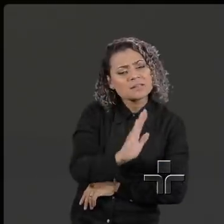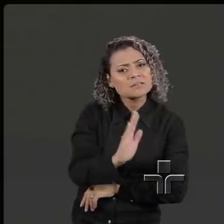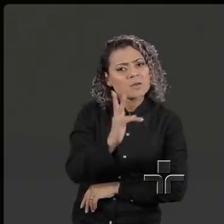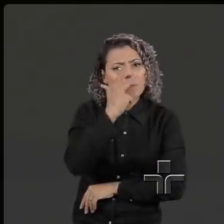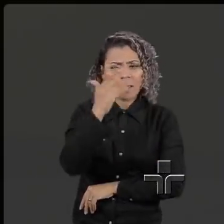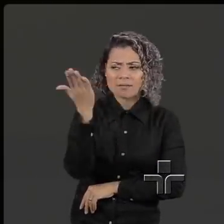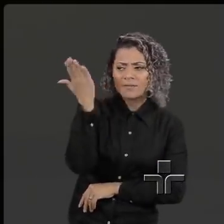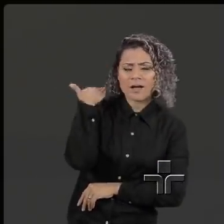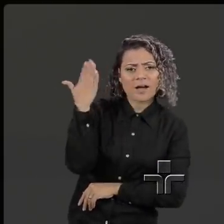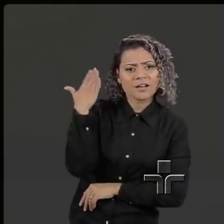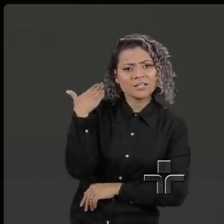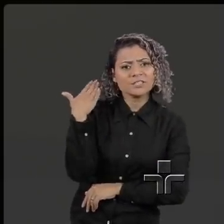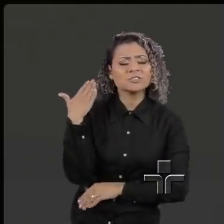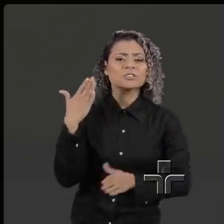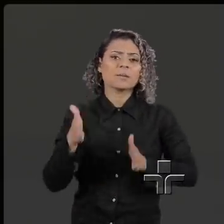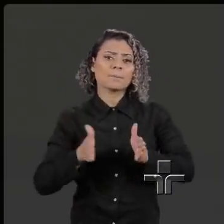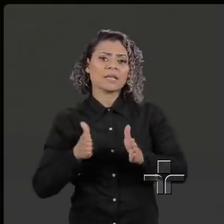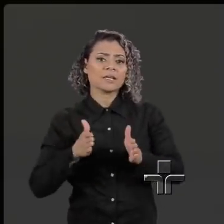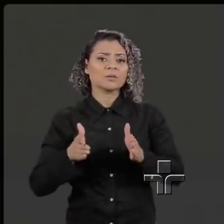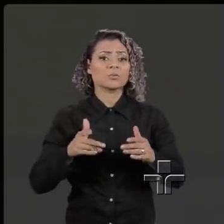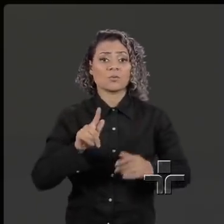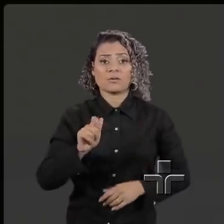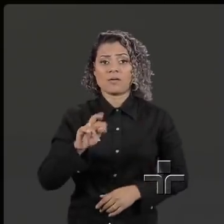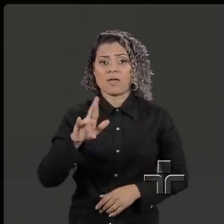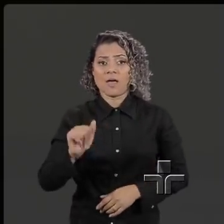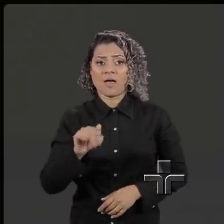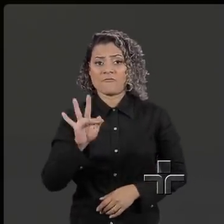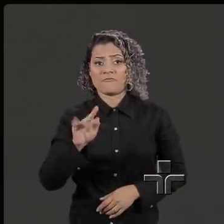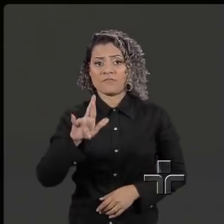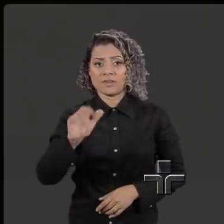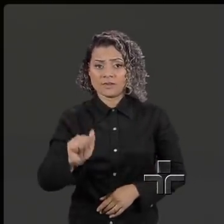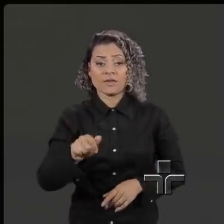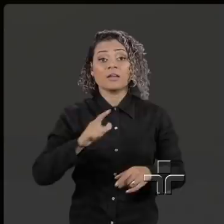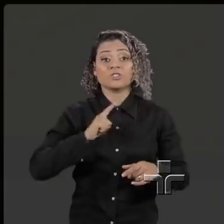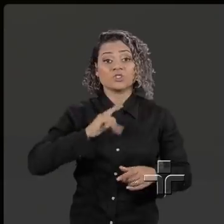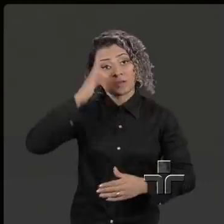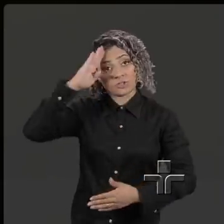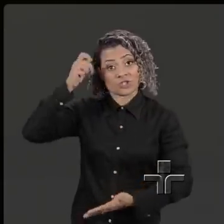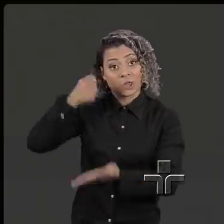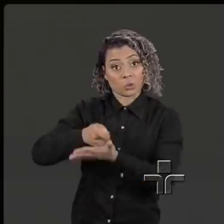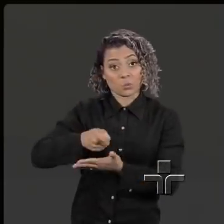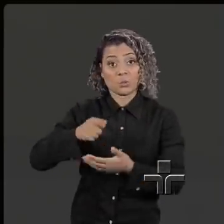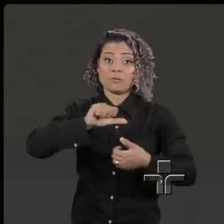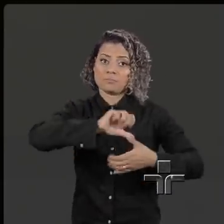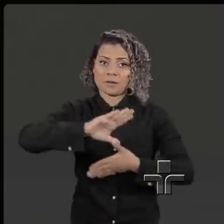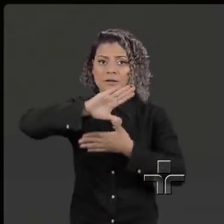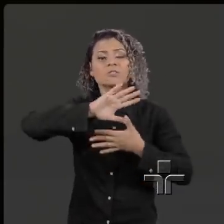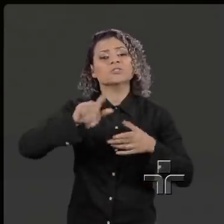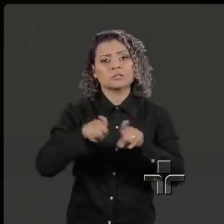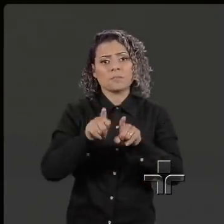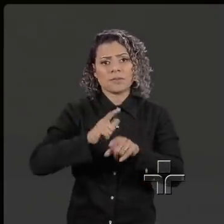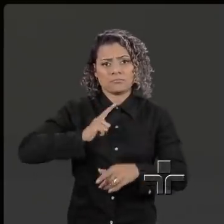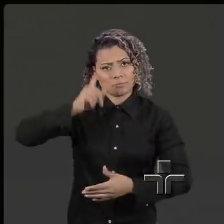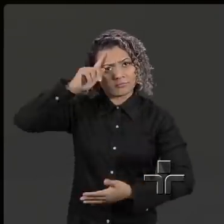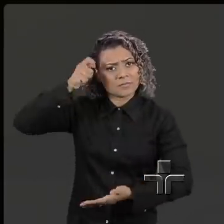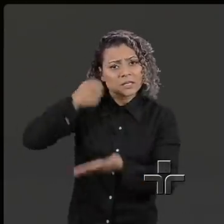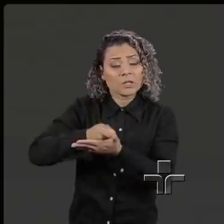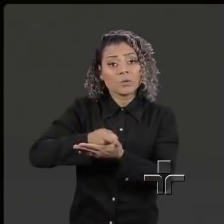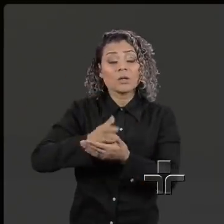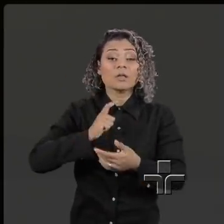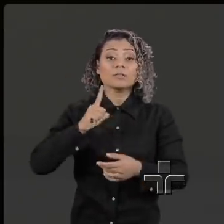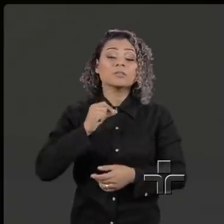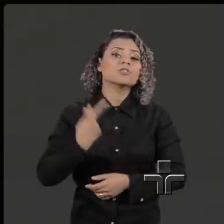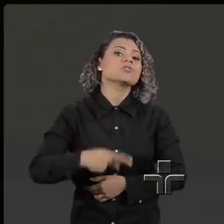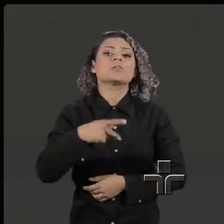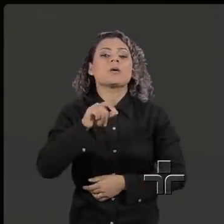na época da Guerra Fria, com a geopolítica, a ditadura aqui na América Latina, o Brasil estava colocado num cenário